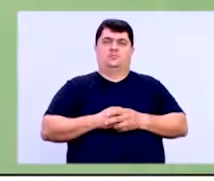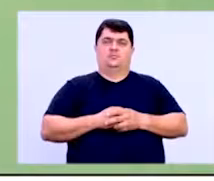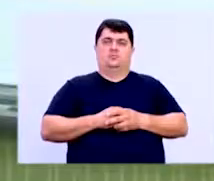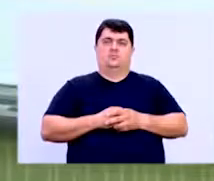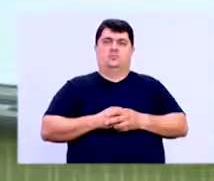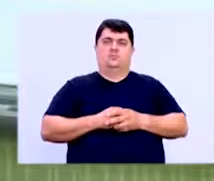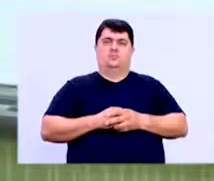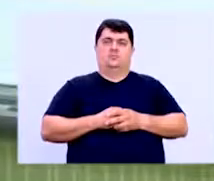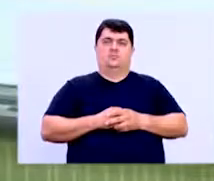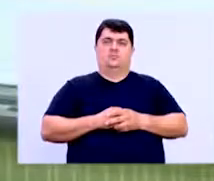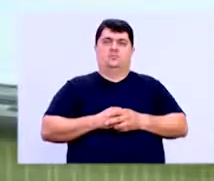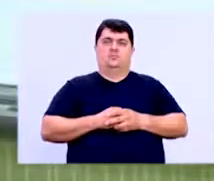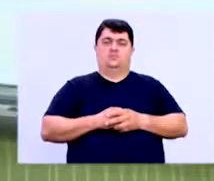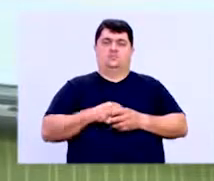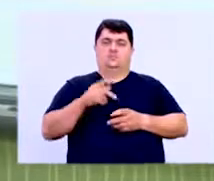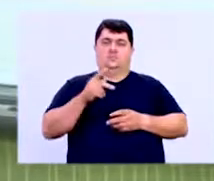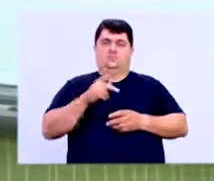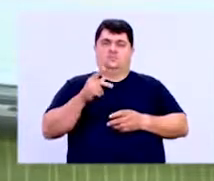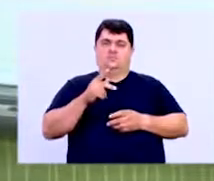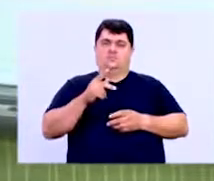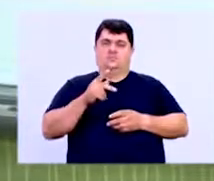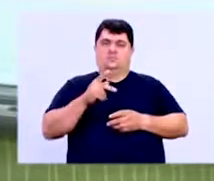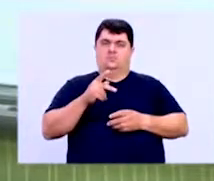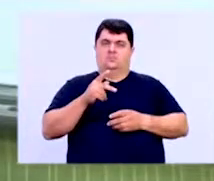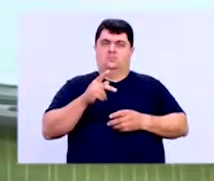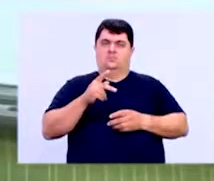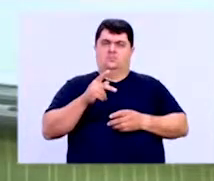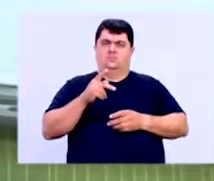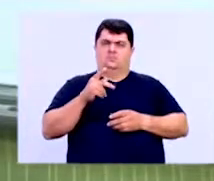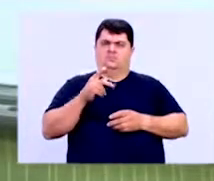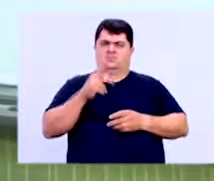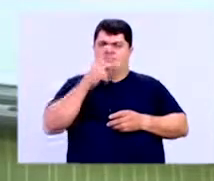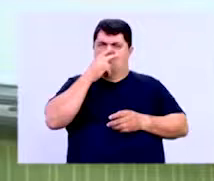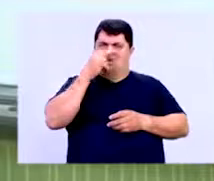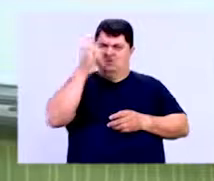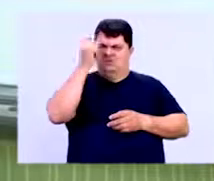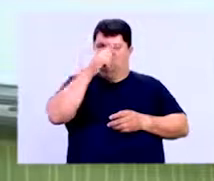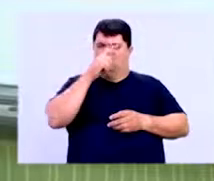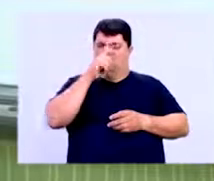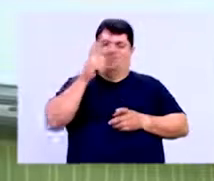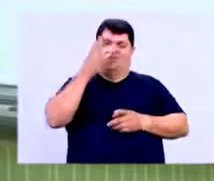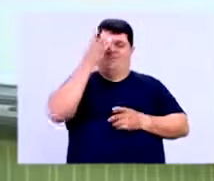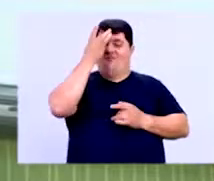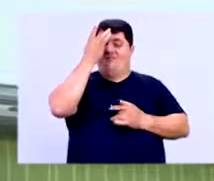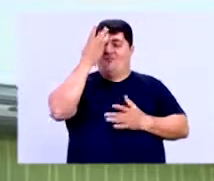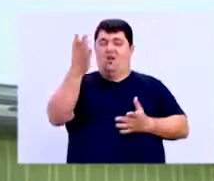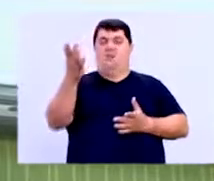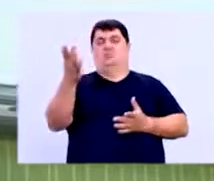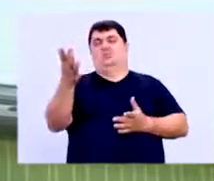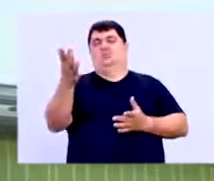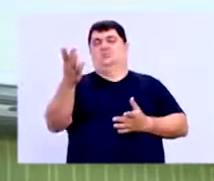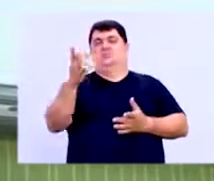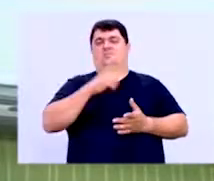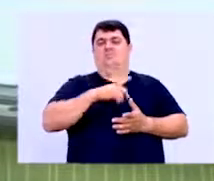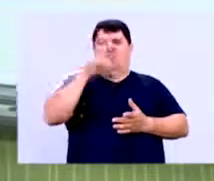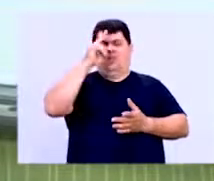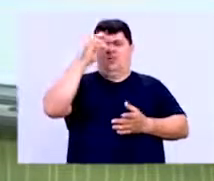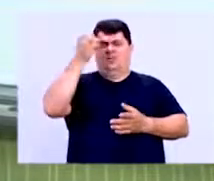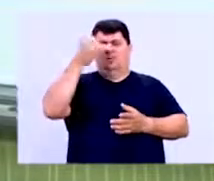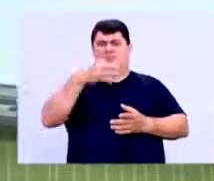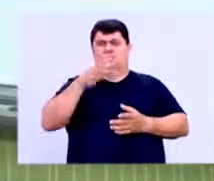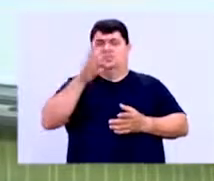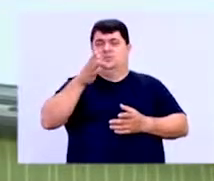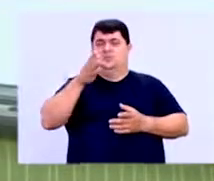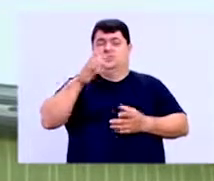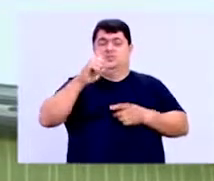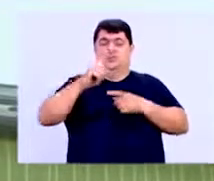Ufa. Professor, é meio complicado. Não é nada, é tranquilo. Lembra que eu falei?